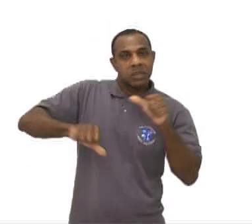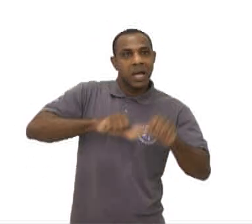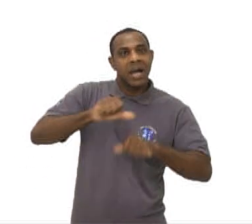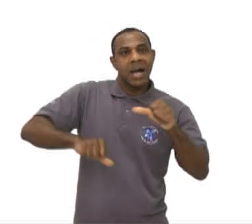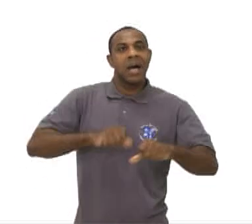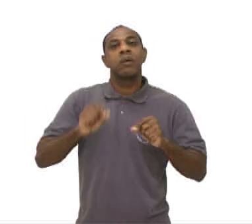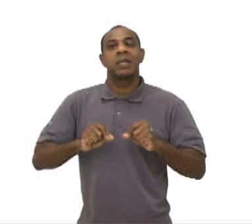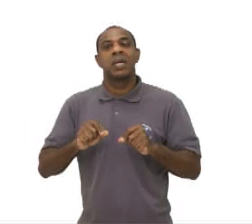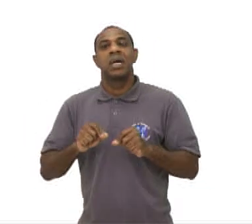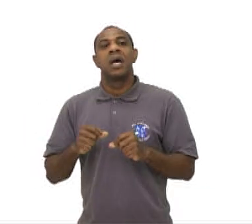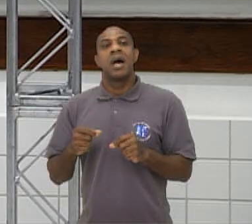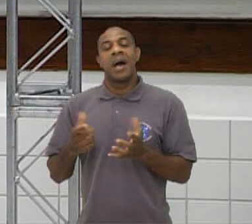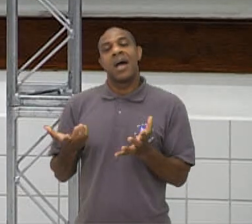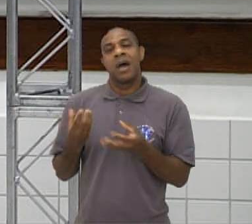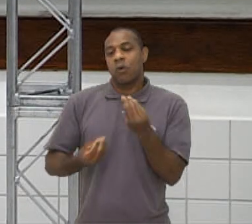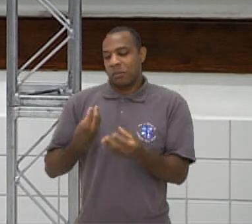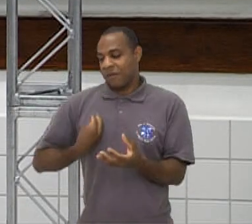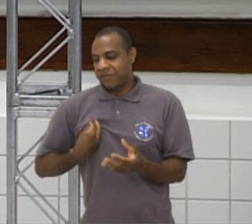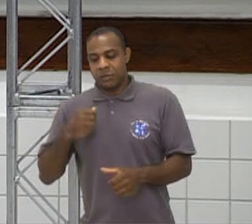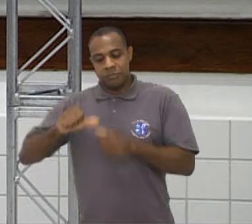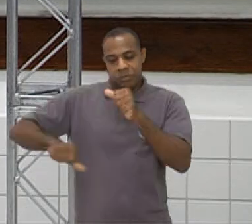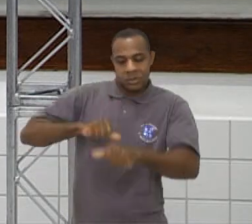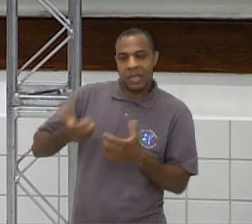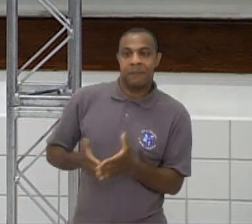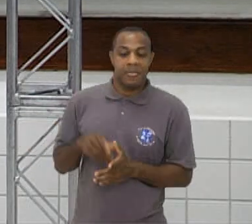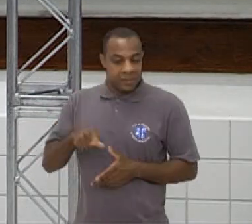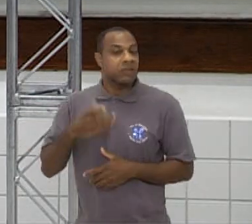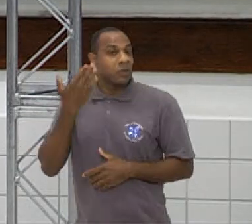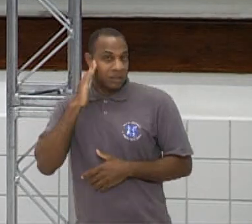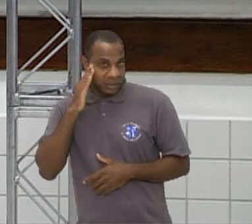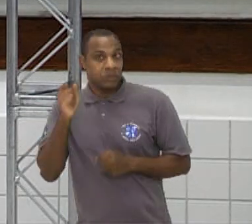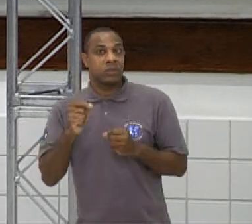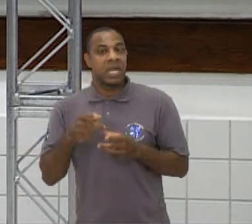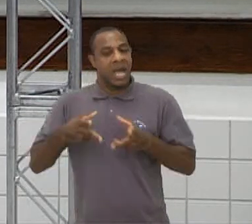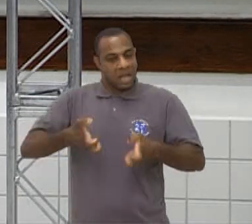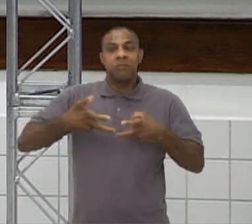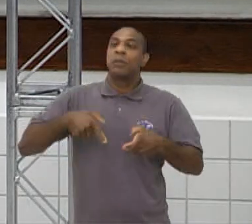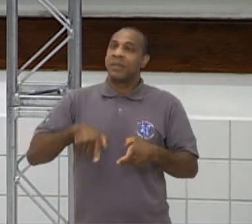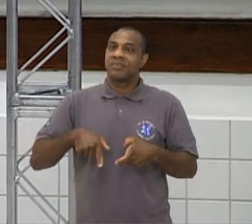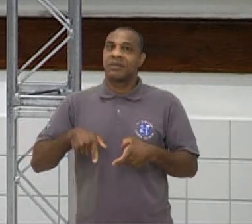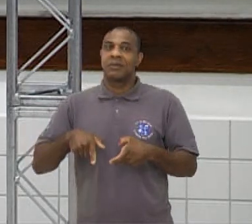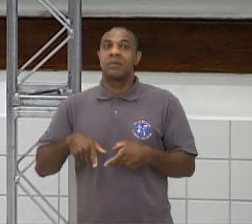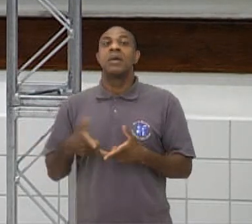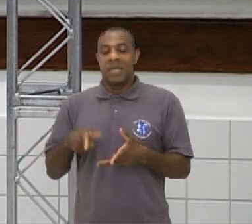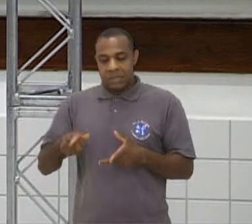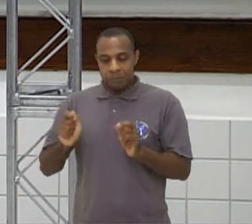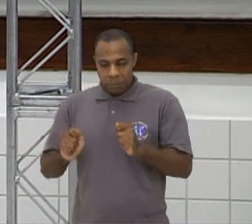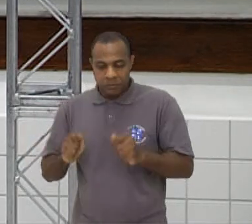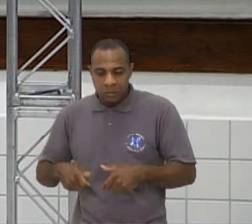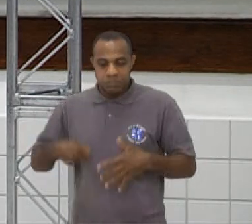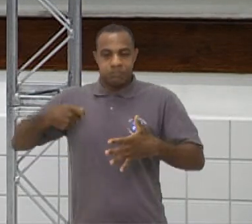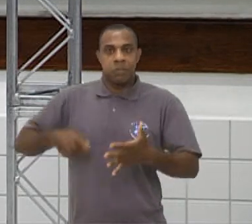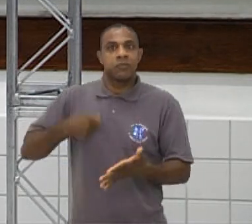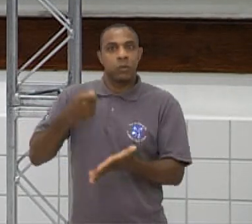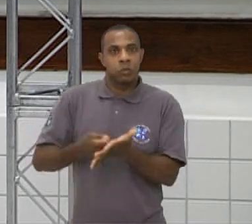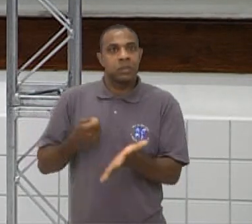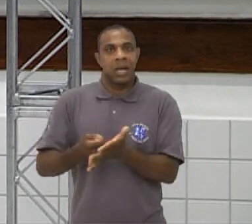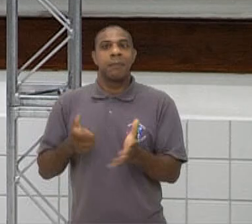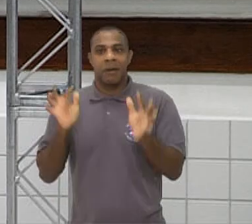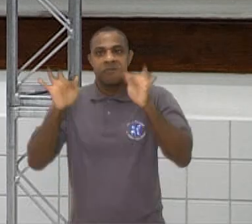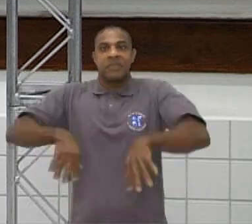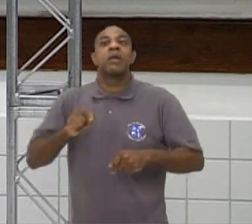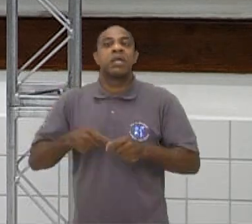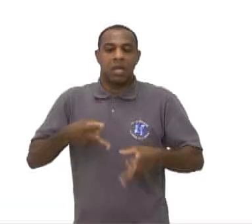sua situação de classe. Então, entendendo essa exploração, tomando consciência, o proletariado pode agir para pôr fim a essa